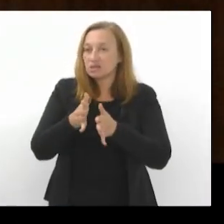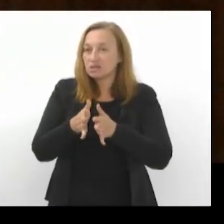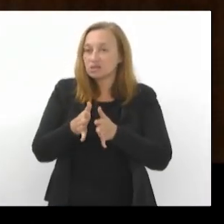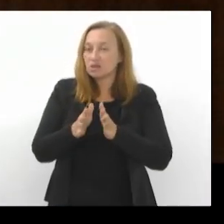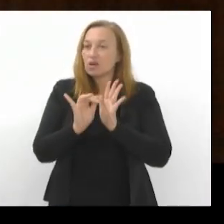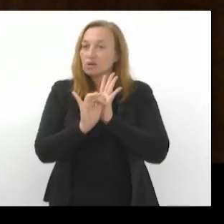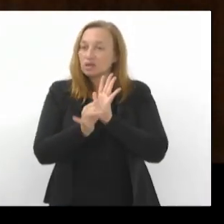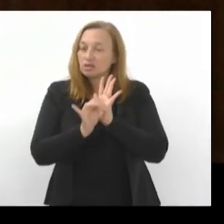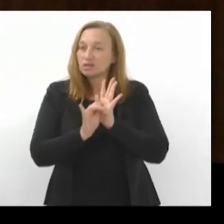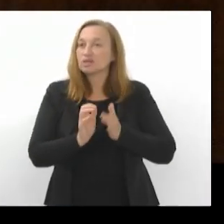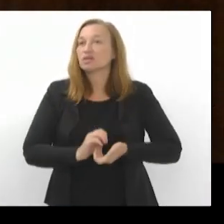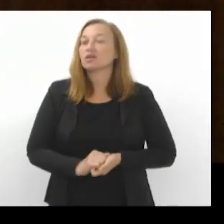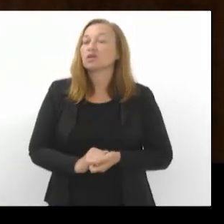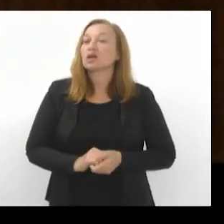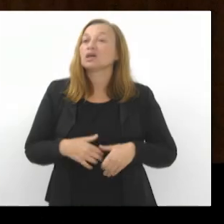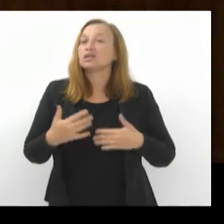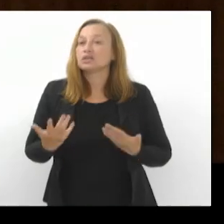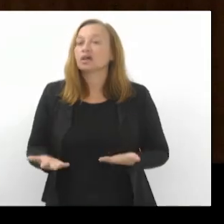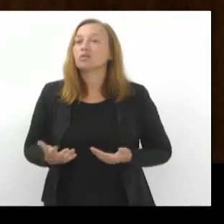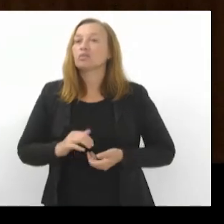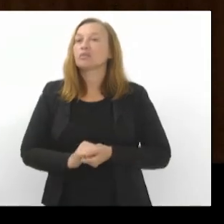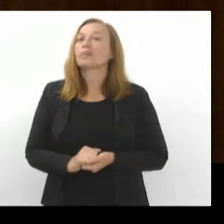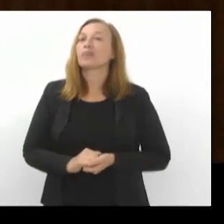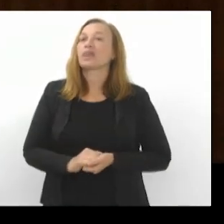Diário Oficial. Então, mediante